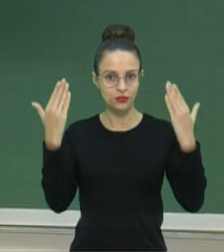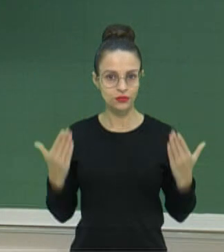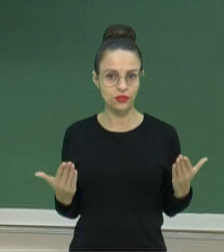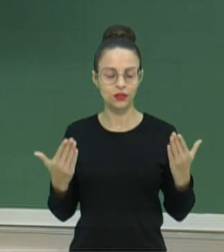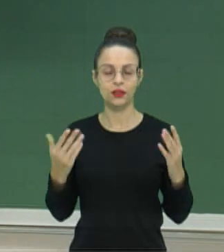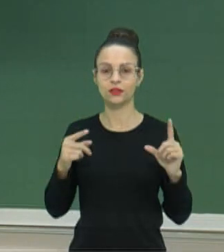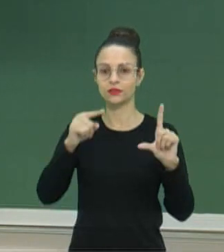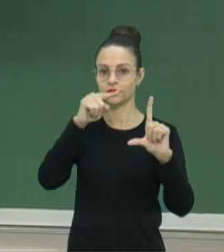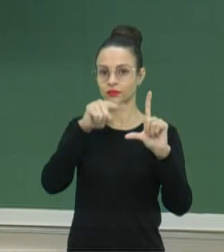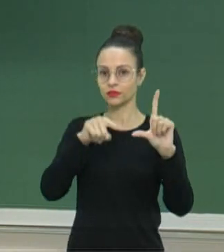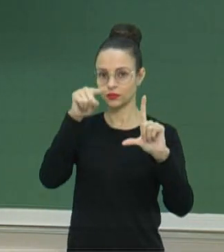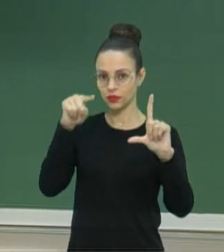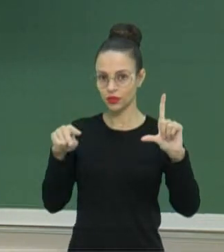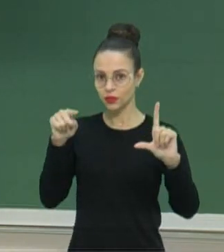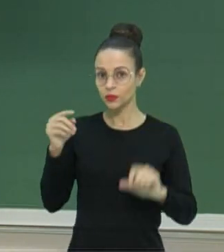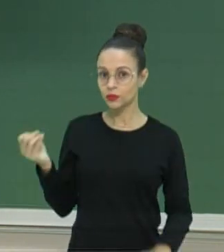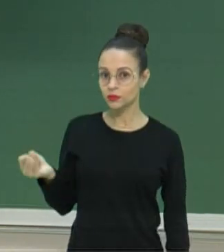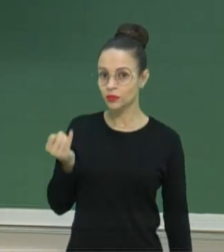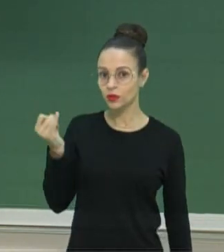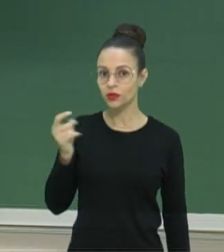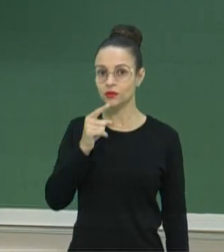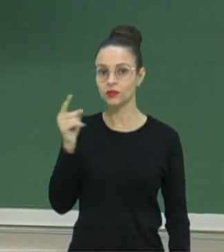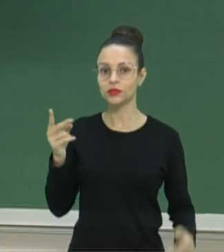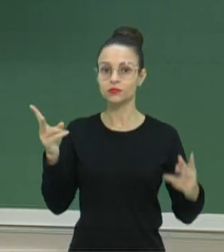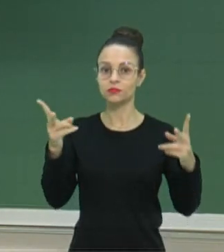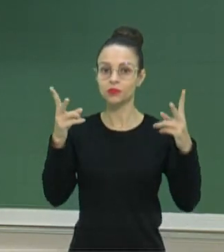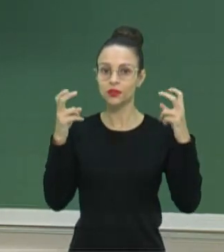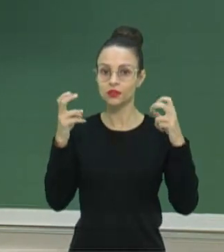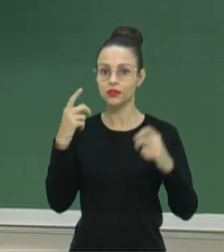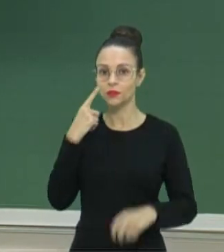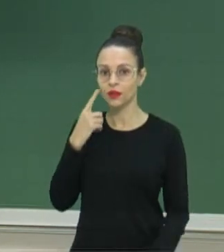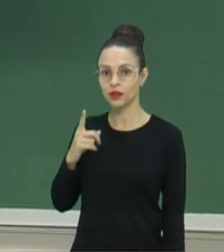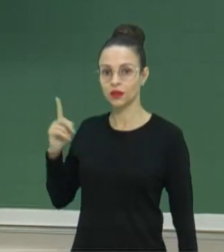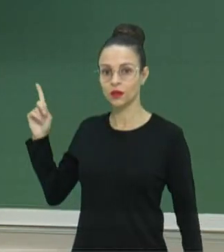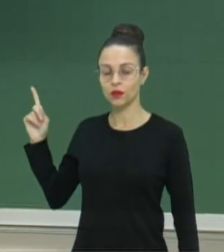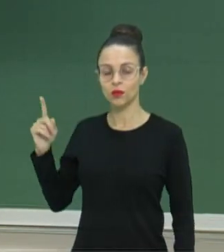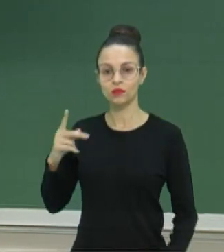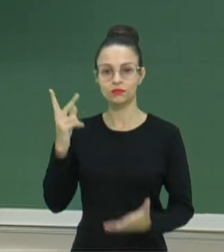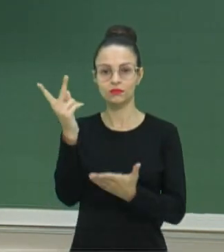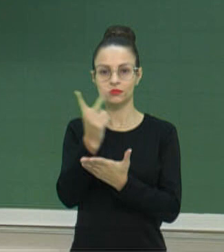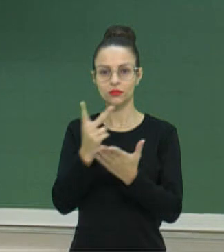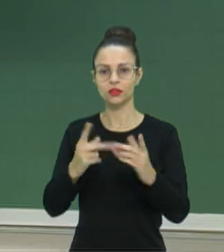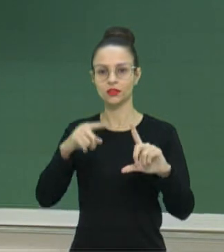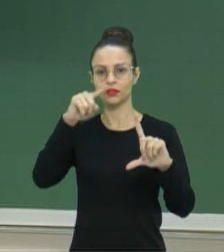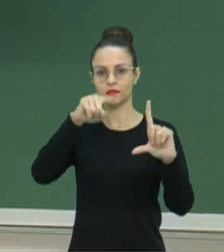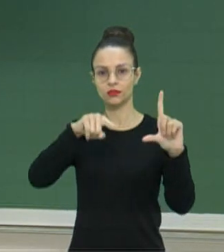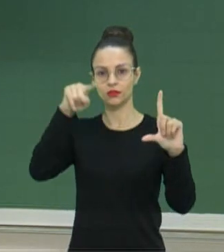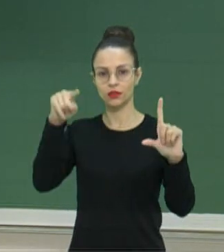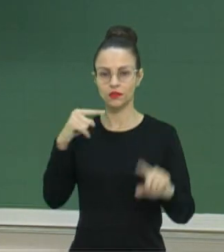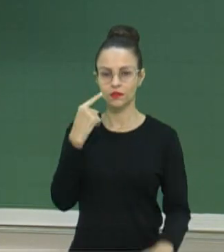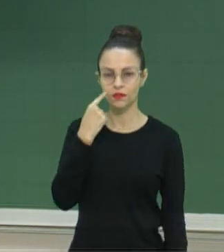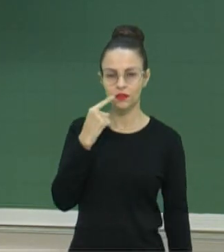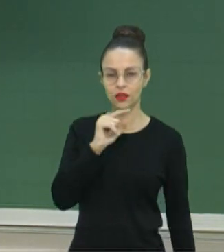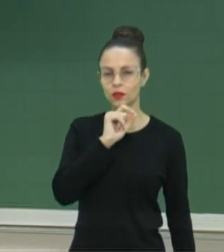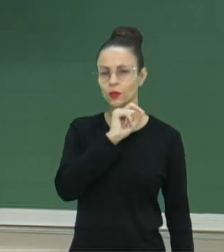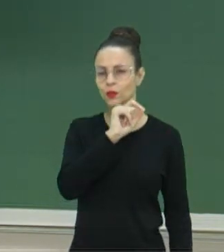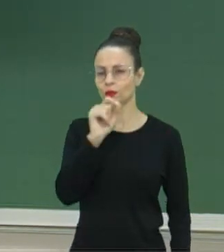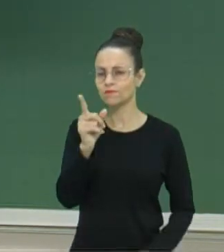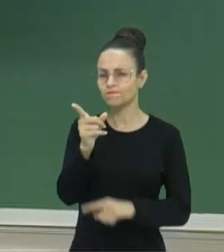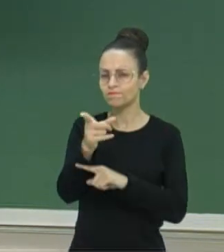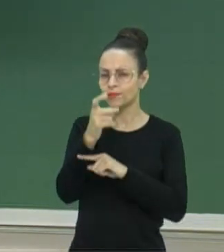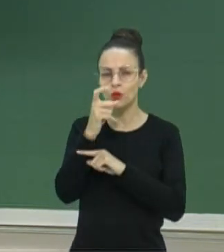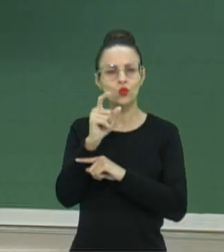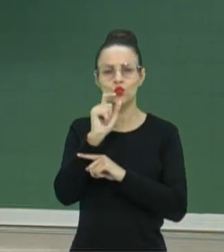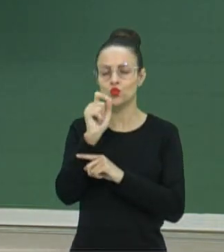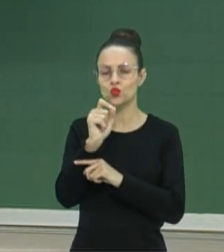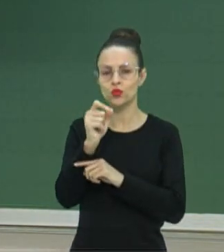conversei com vocês, né? É muito importante vocês observarem esse desenho aqui, né, o gráfico em questão, identificarem o que que ele está dizendo para você,